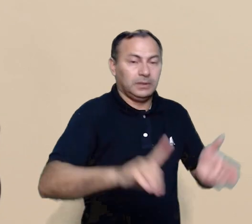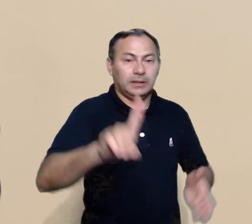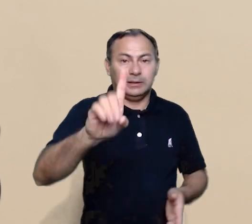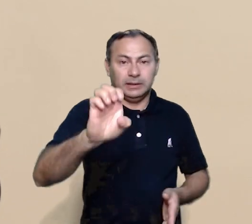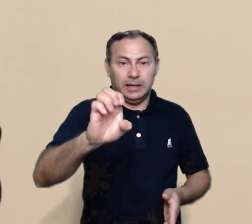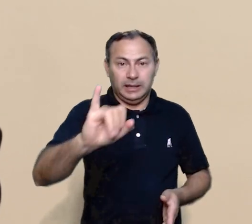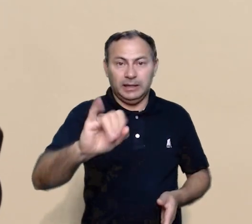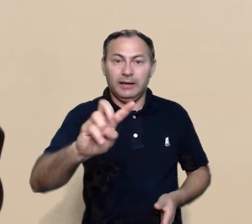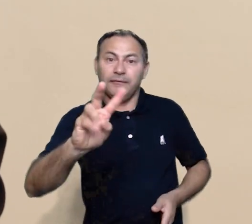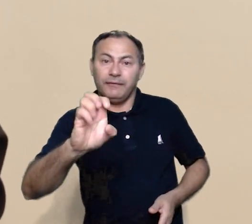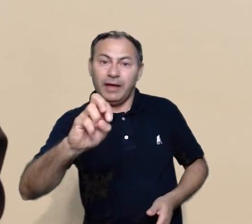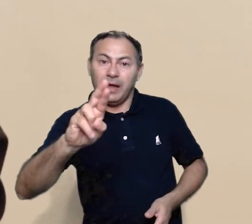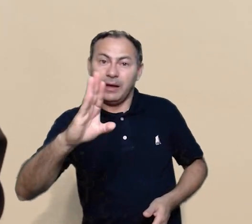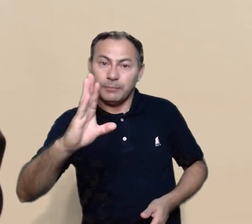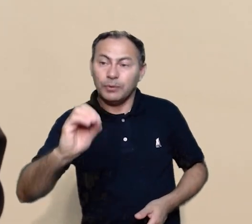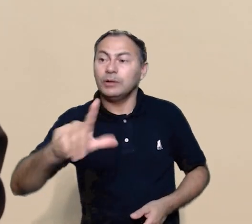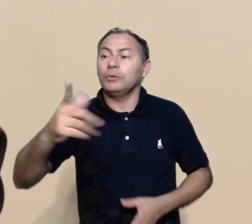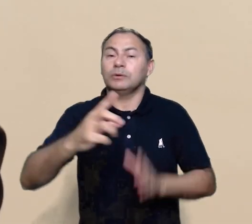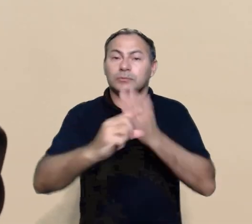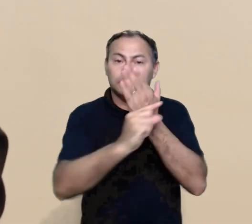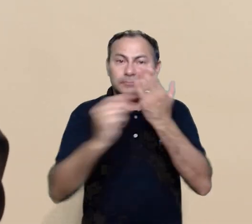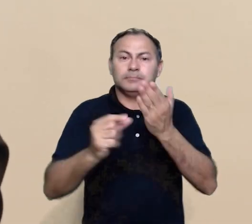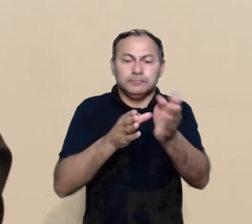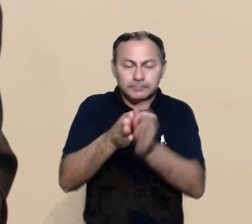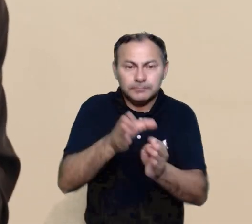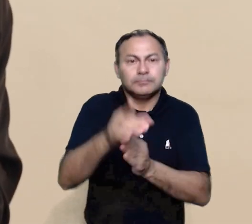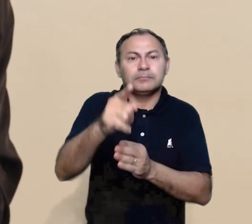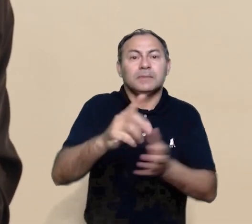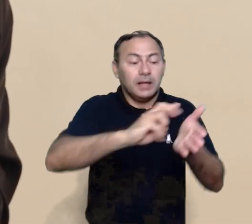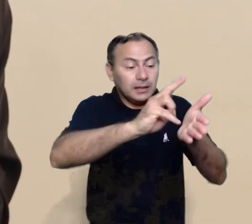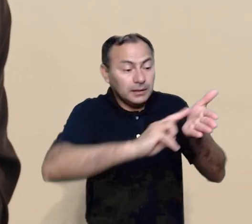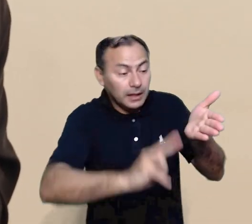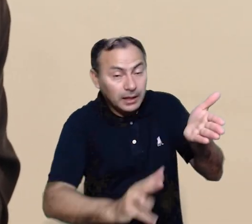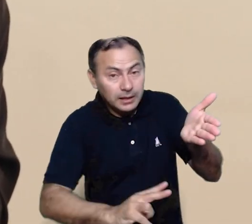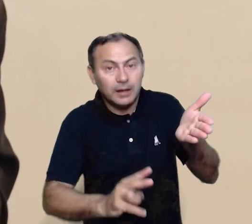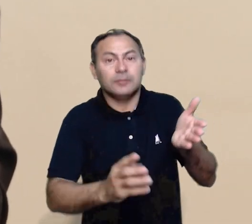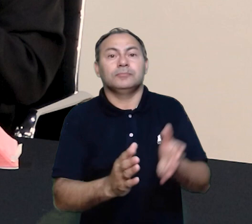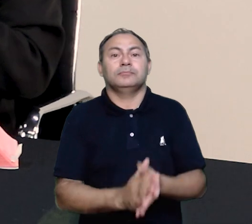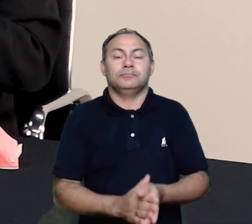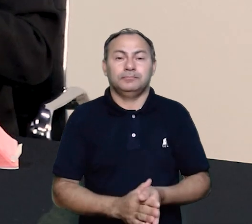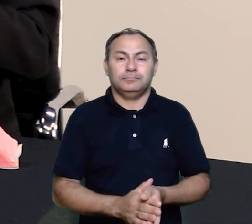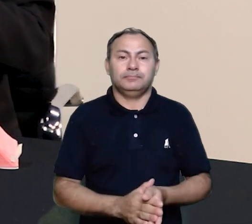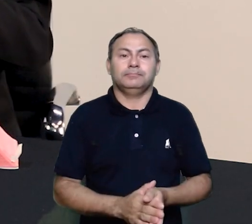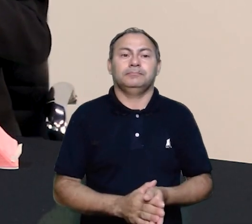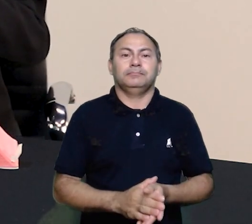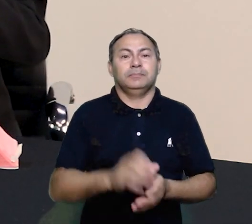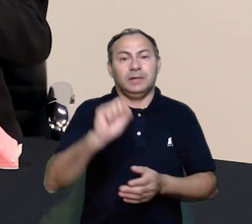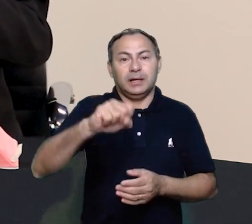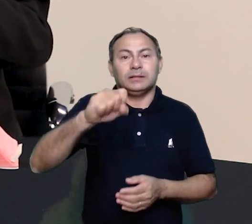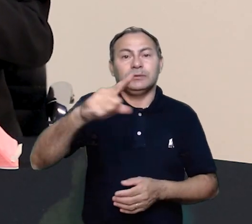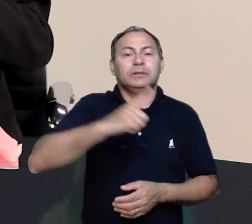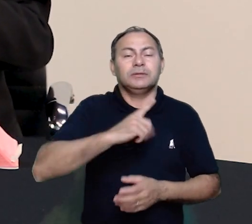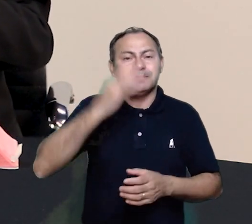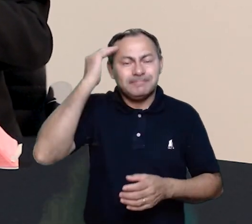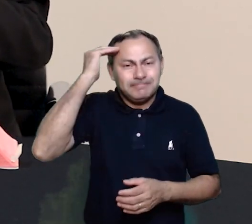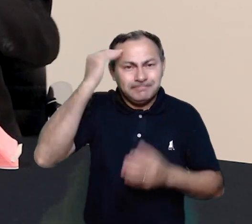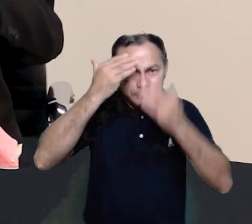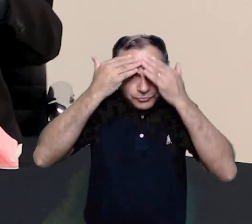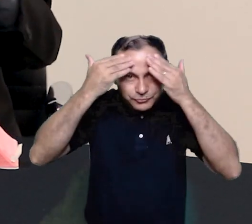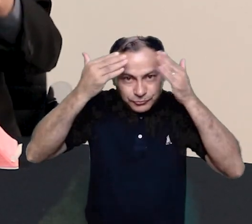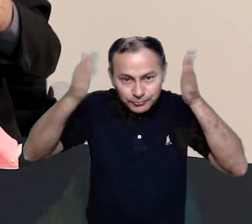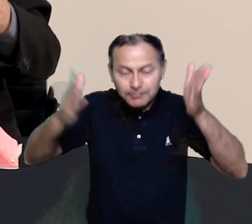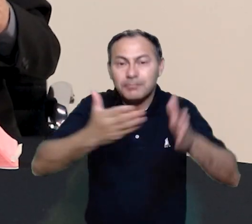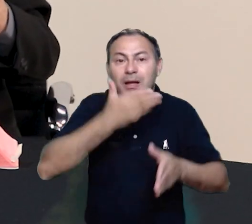não é e outros autores aconselho e recomendo Leia assim você vai ter uma